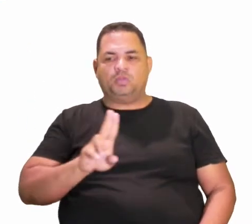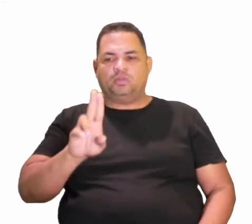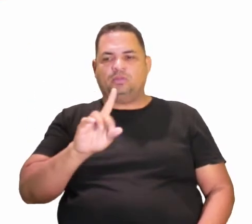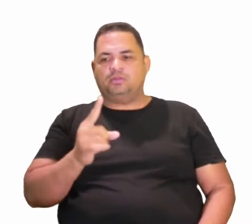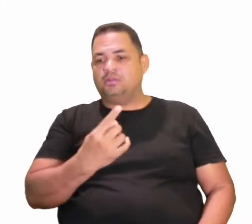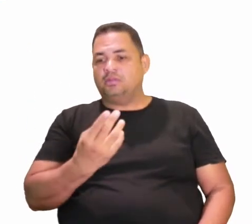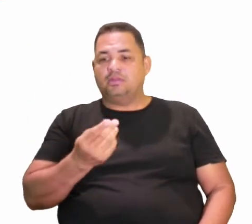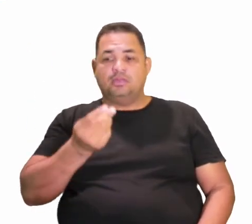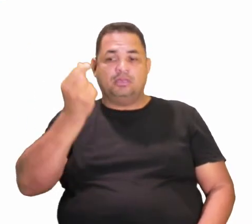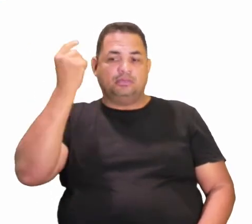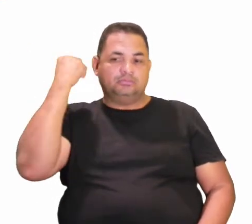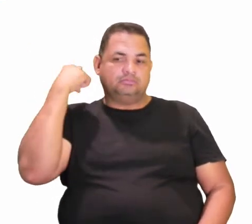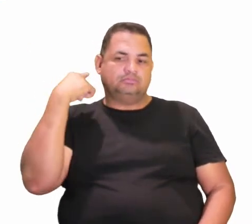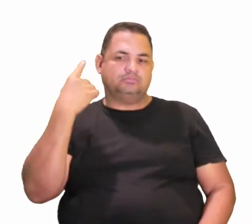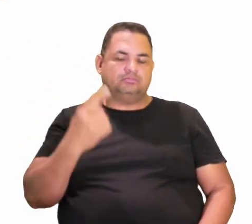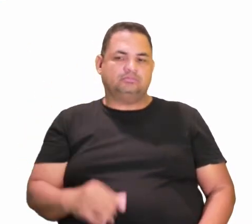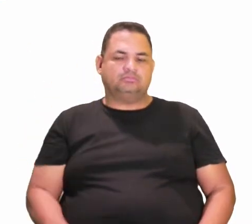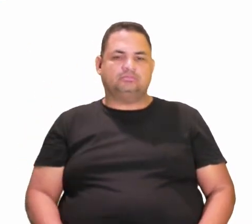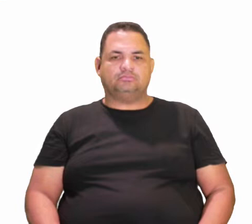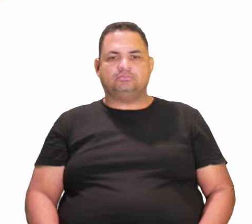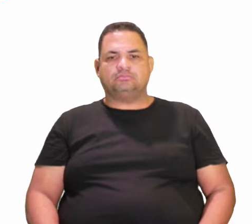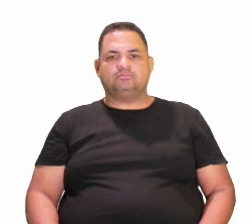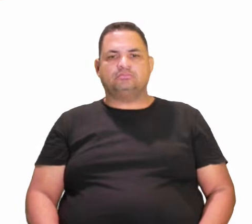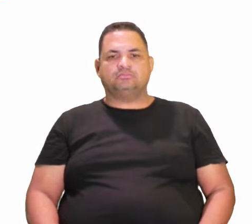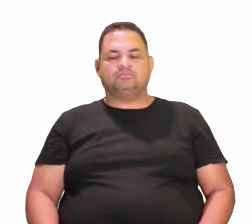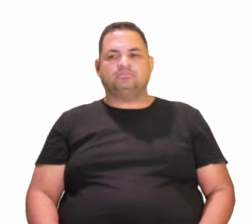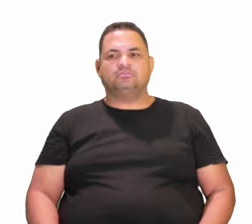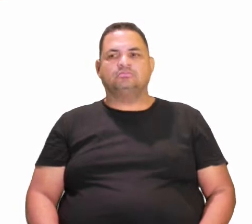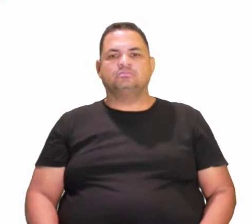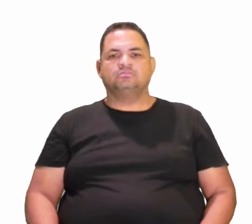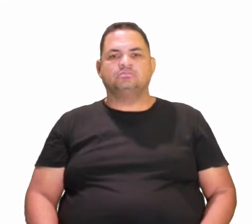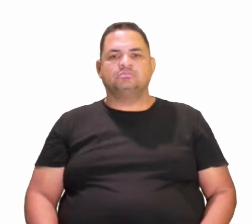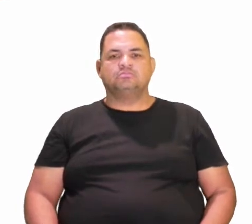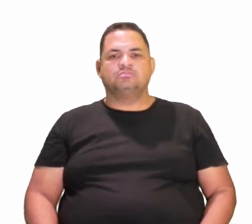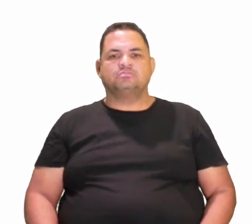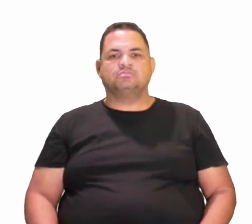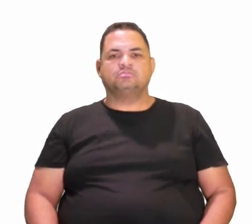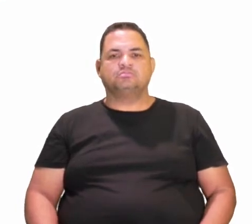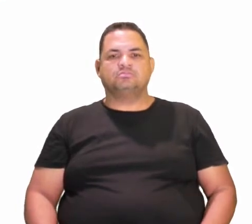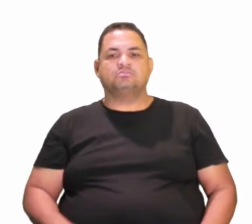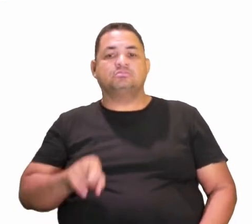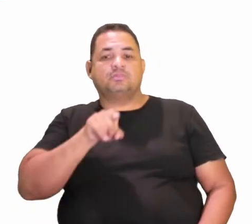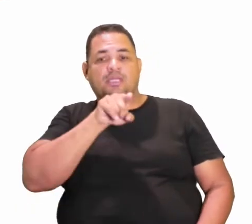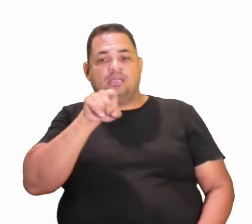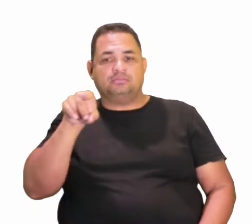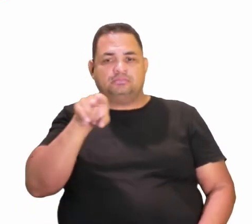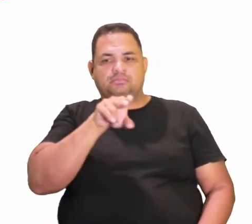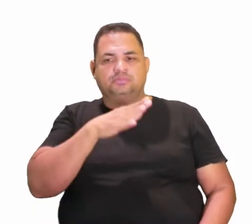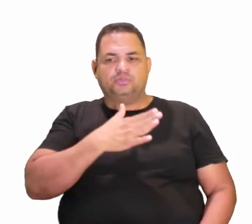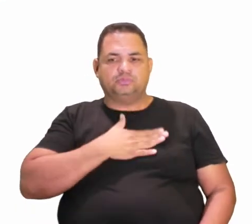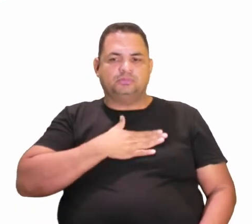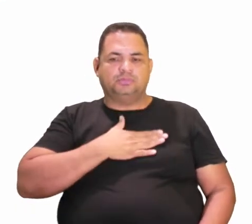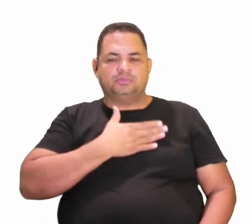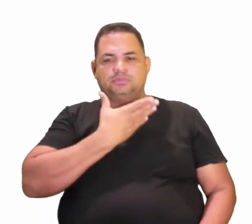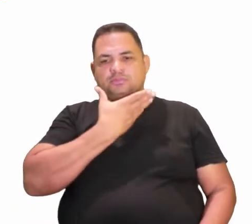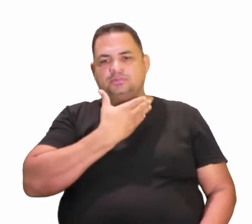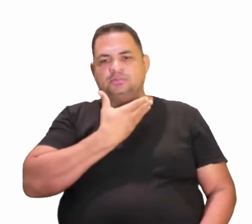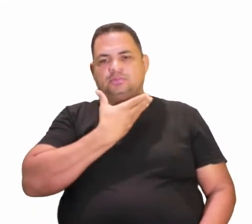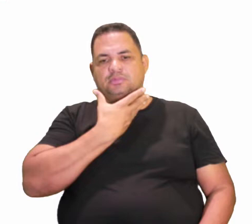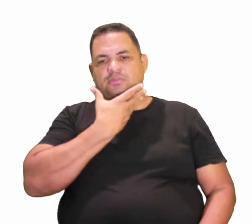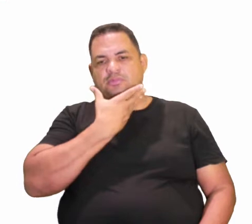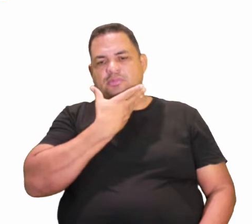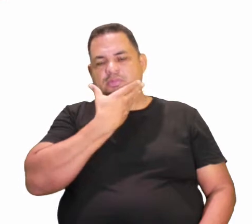estava usando até agora. Those are my grandparents. Aqueles são os